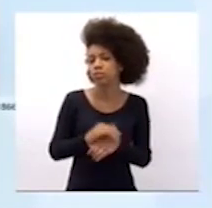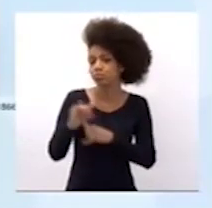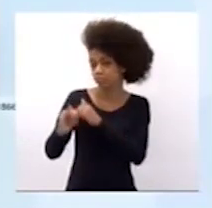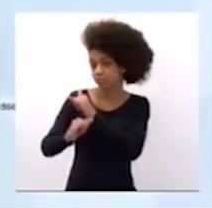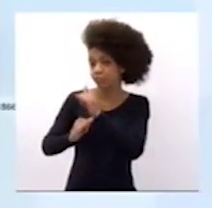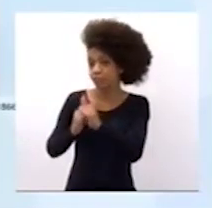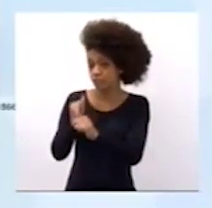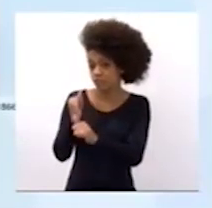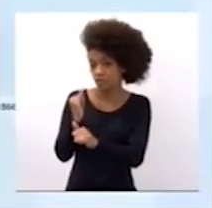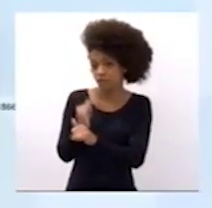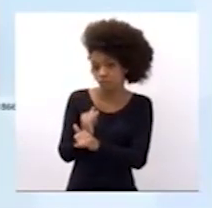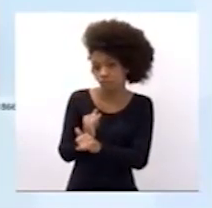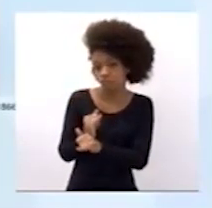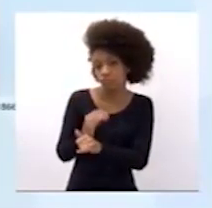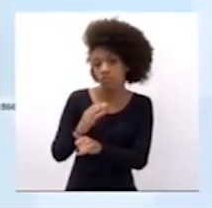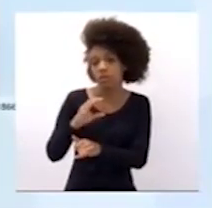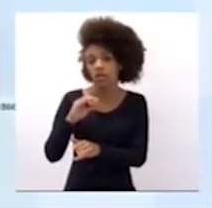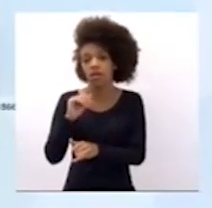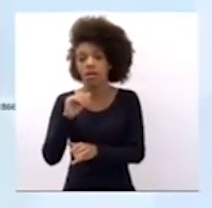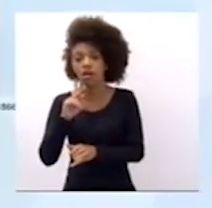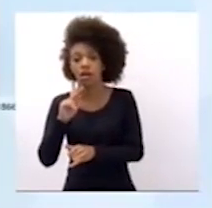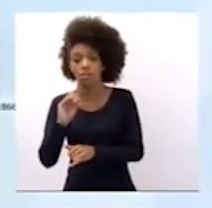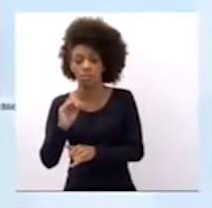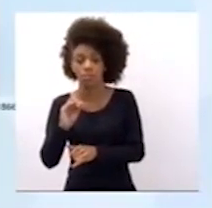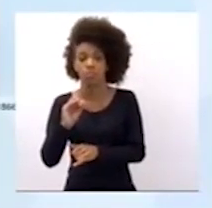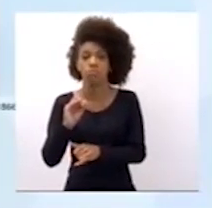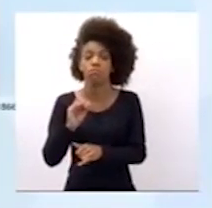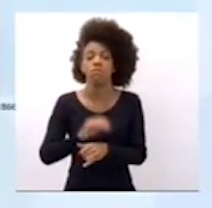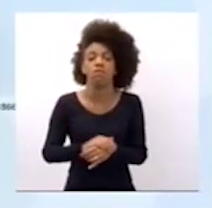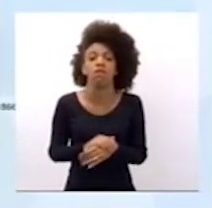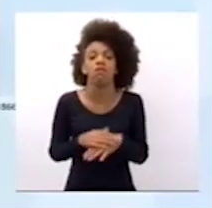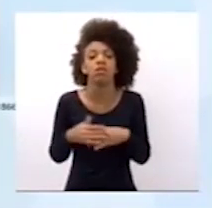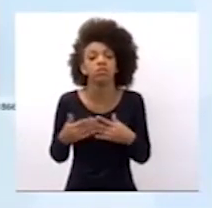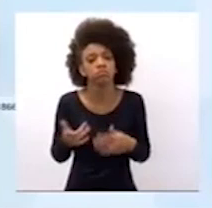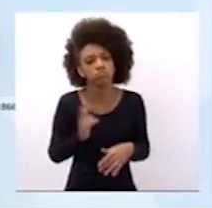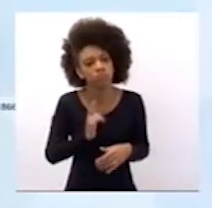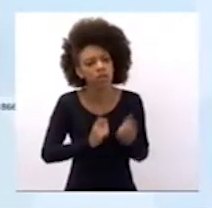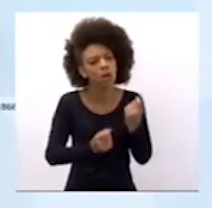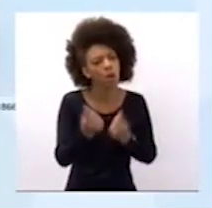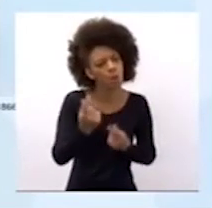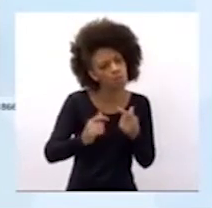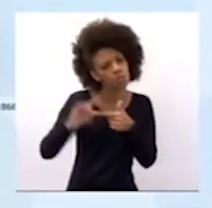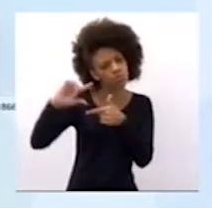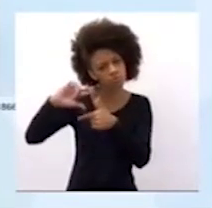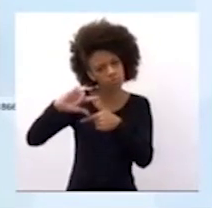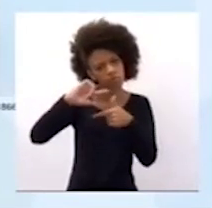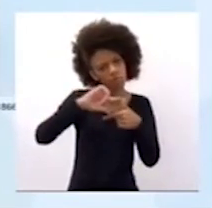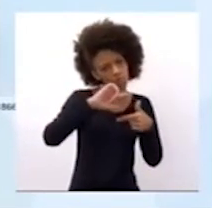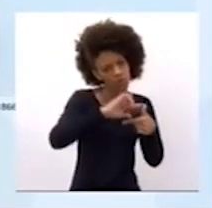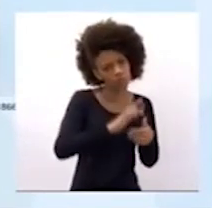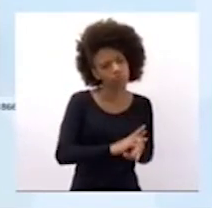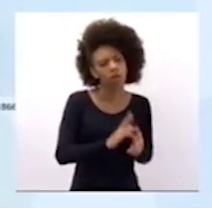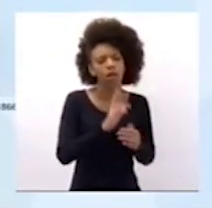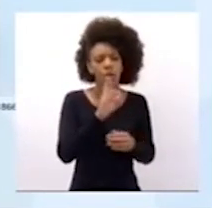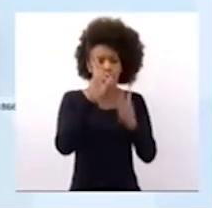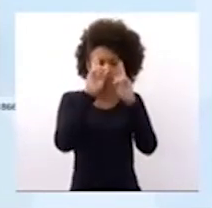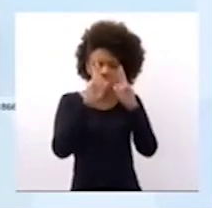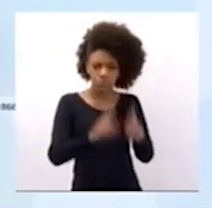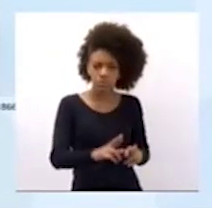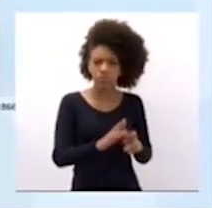aí, cavam.com, e nós temos também algumas imagens que foram cedidas pelos